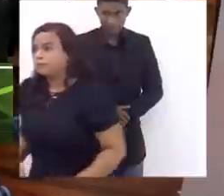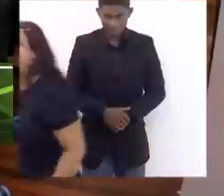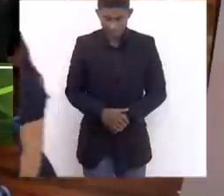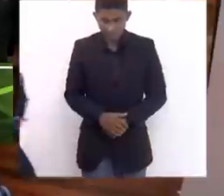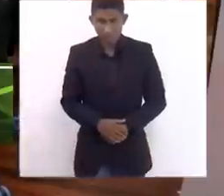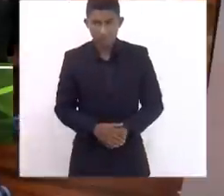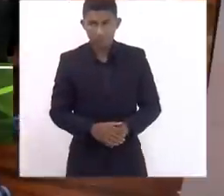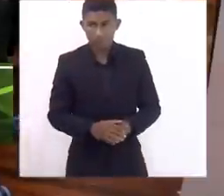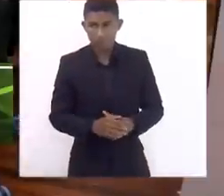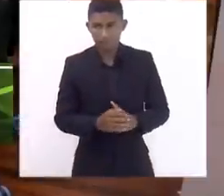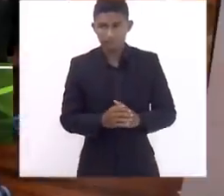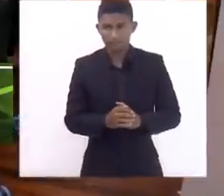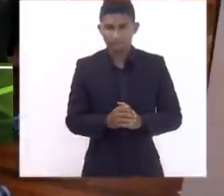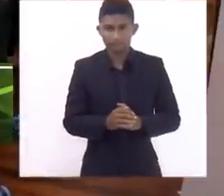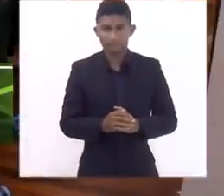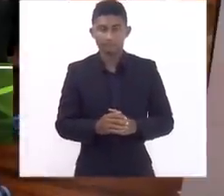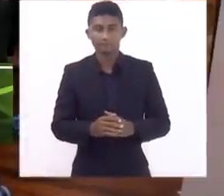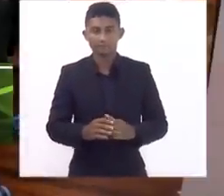Sim, senhor presidente. Nós